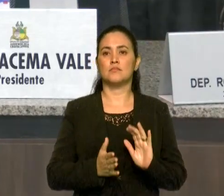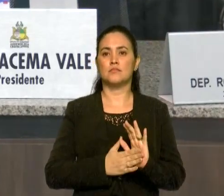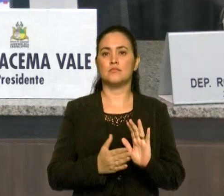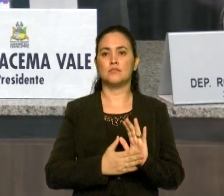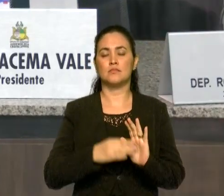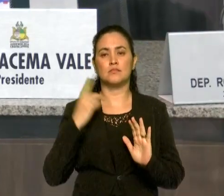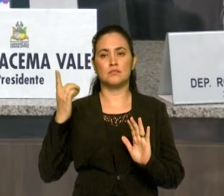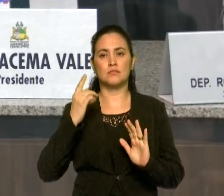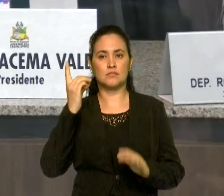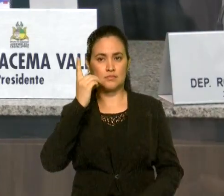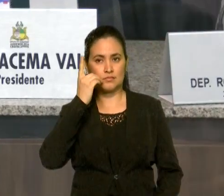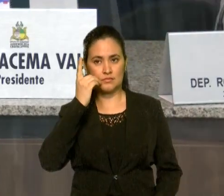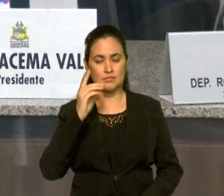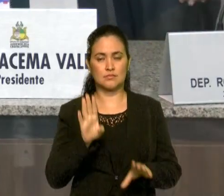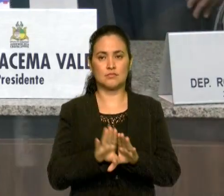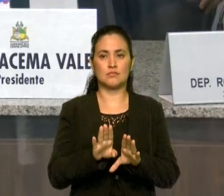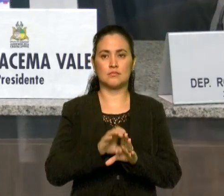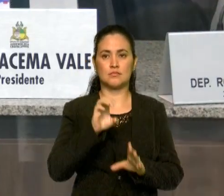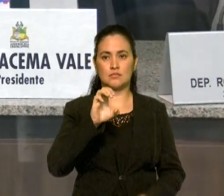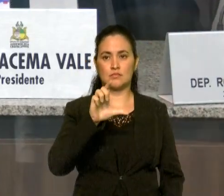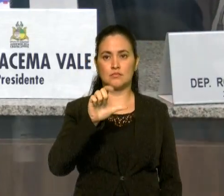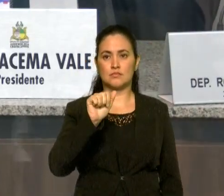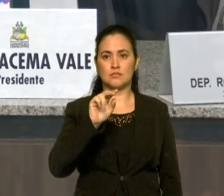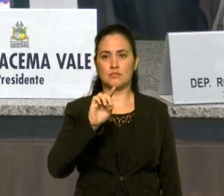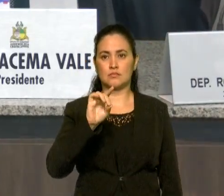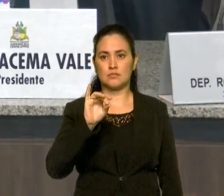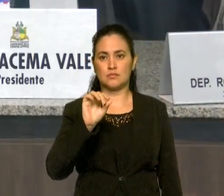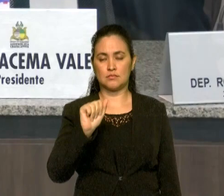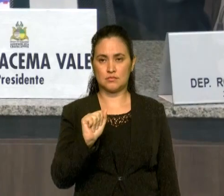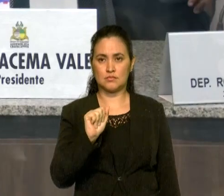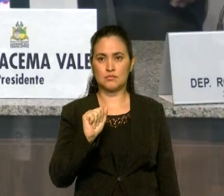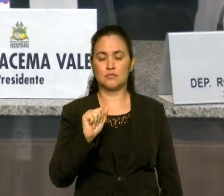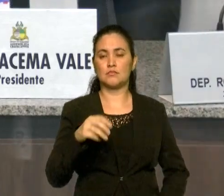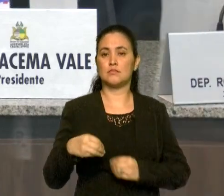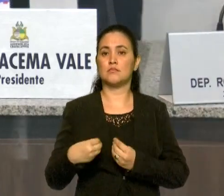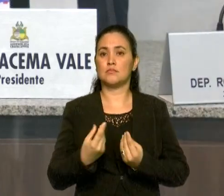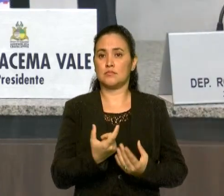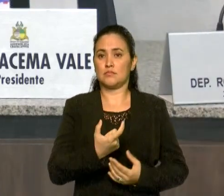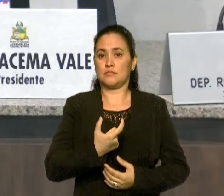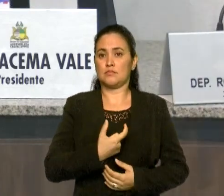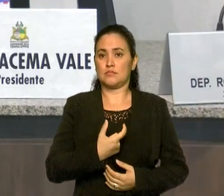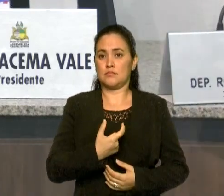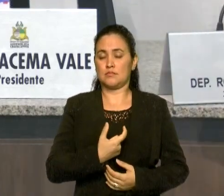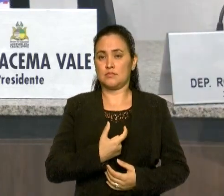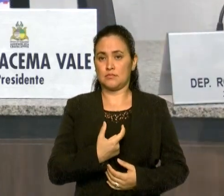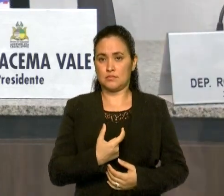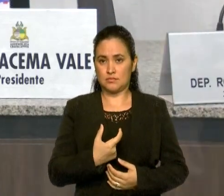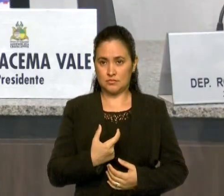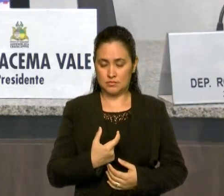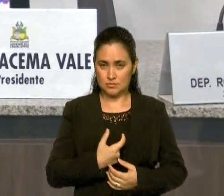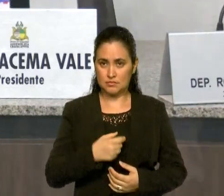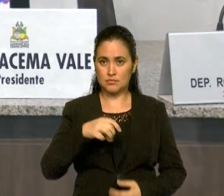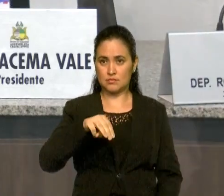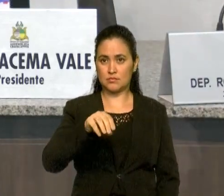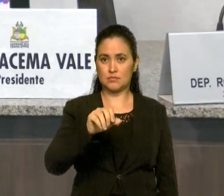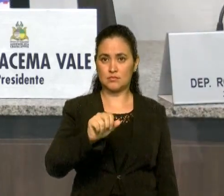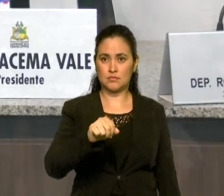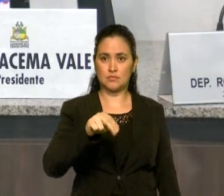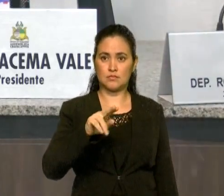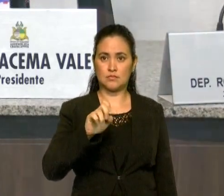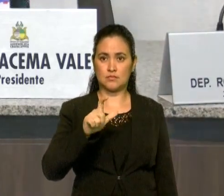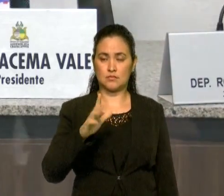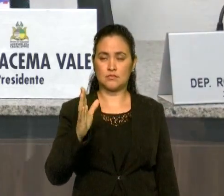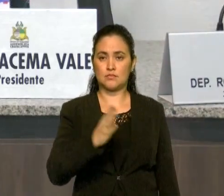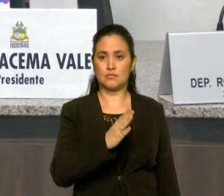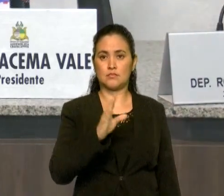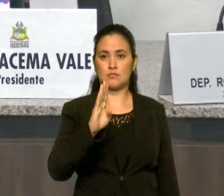deputadas Daniela e Cláudia Coutinho, concede a medalha do mérito legislativo Manuel Beckmann,